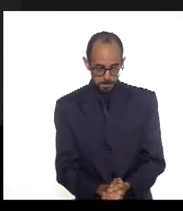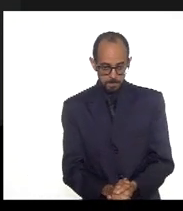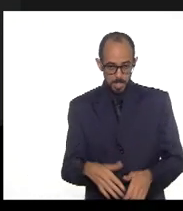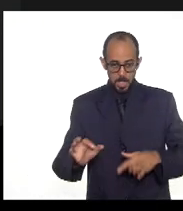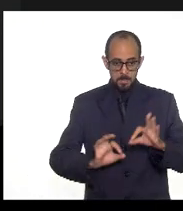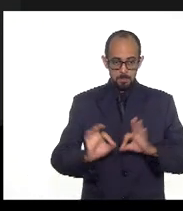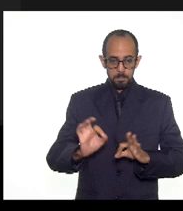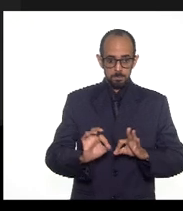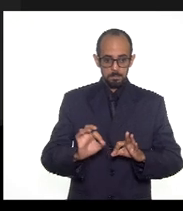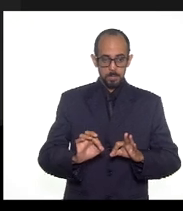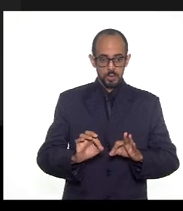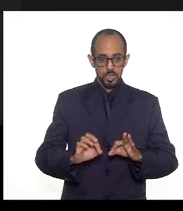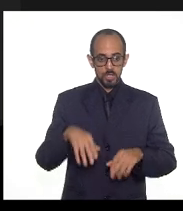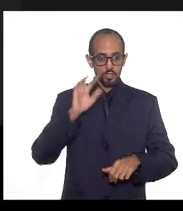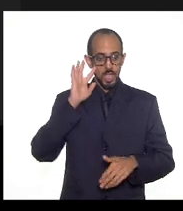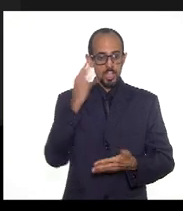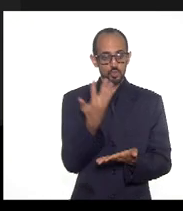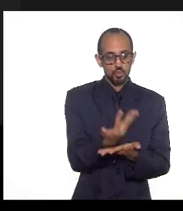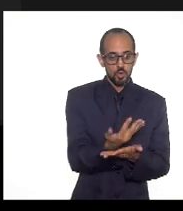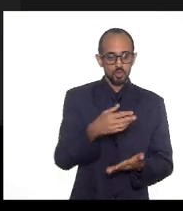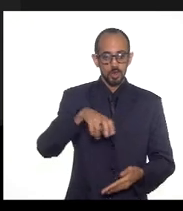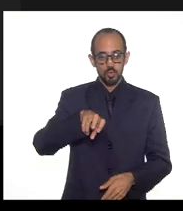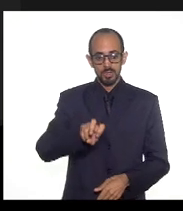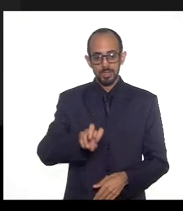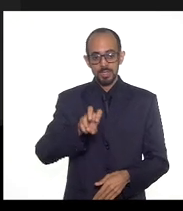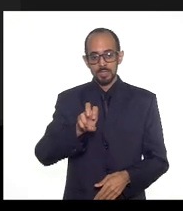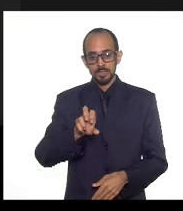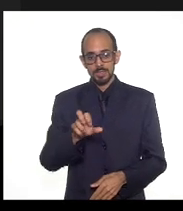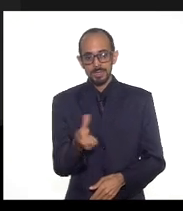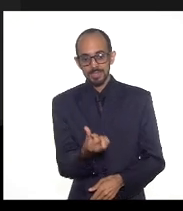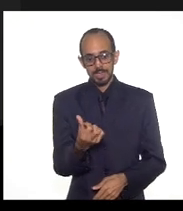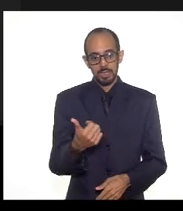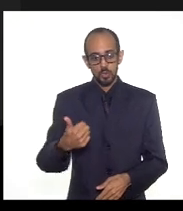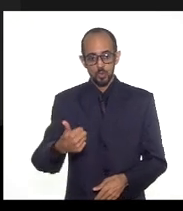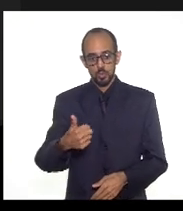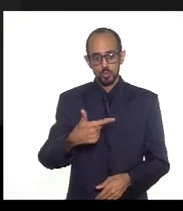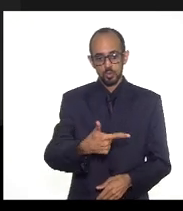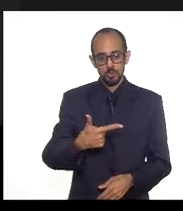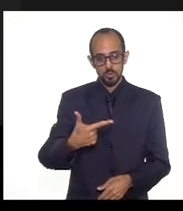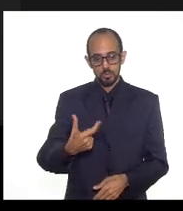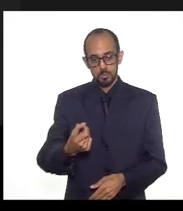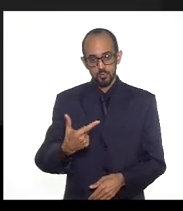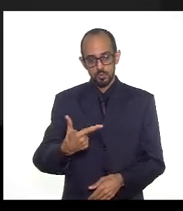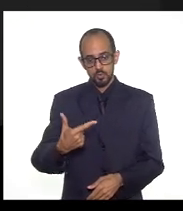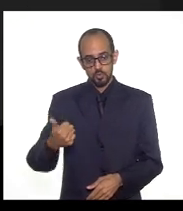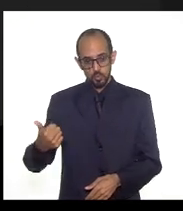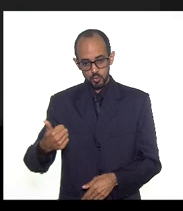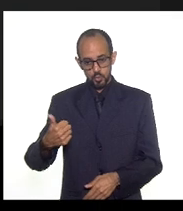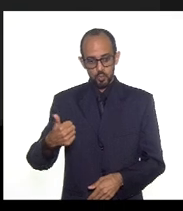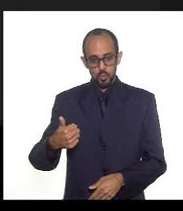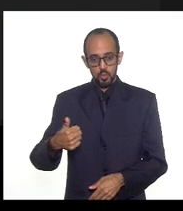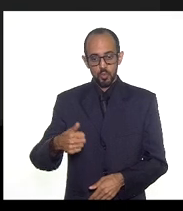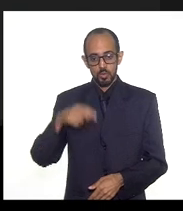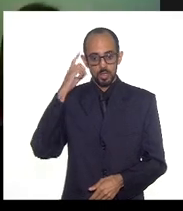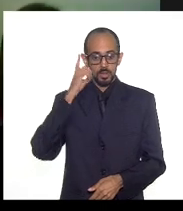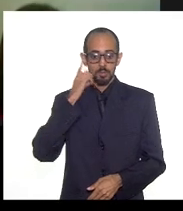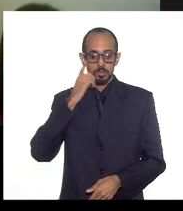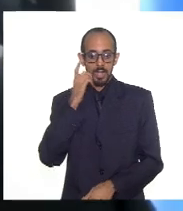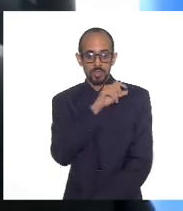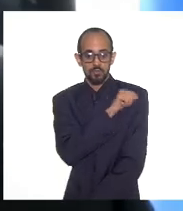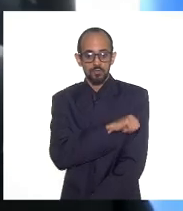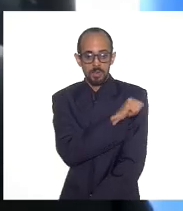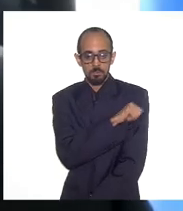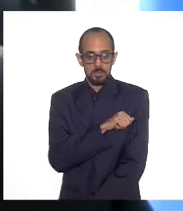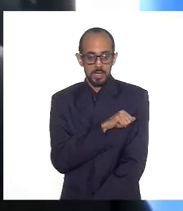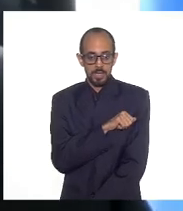Projeto de resolução número 561 de 2021, de autoria da deputada enfermeira Rejane, que concede